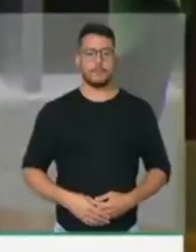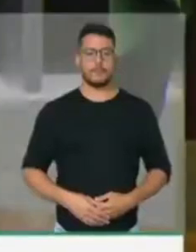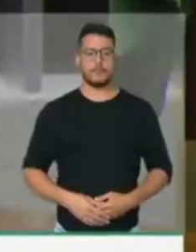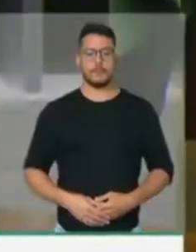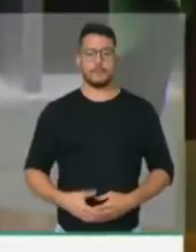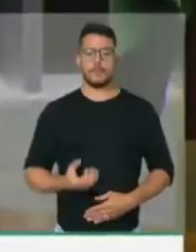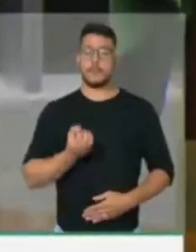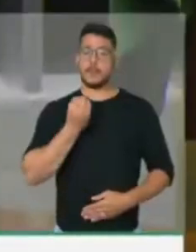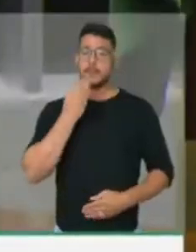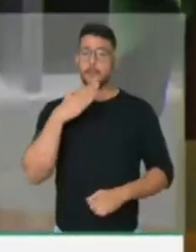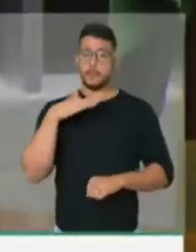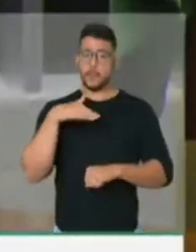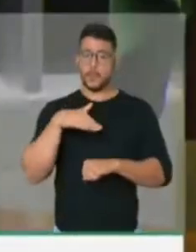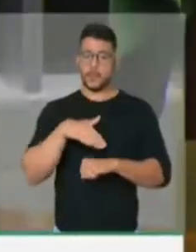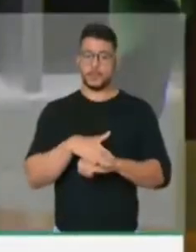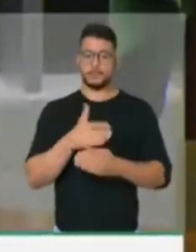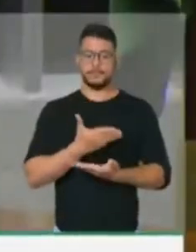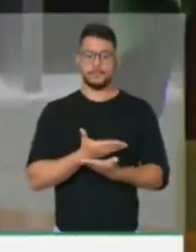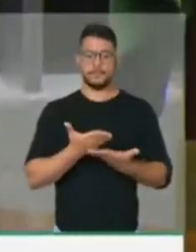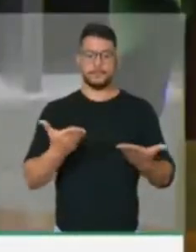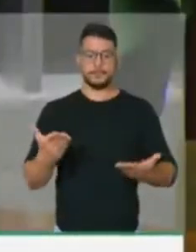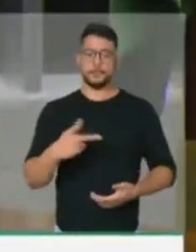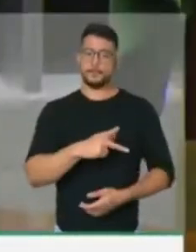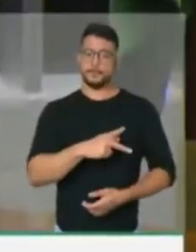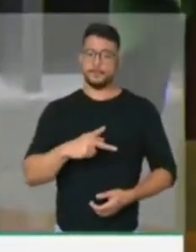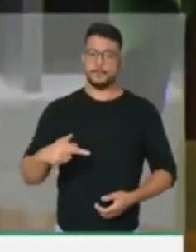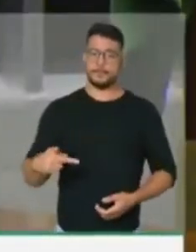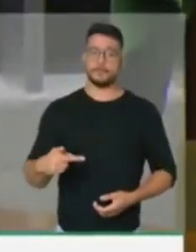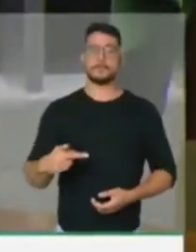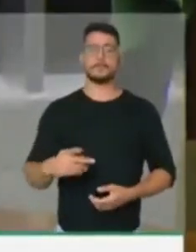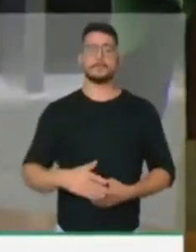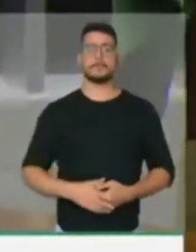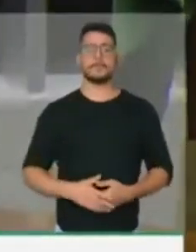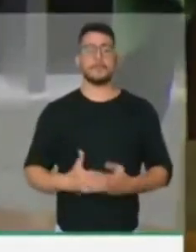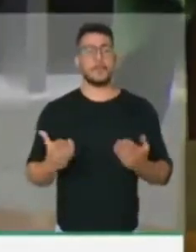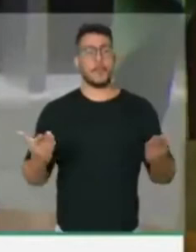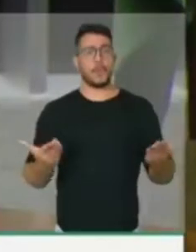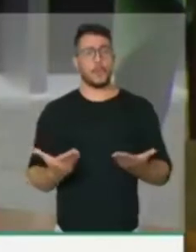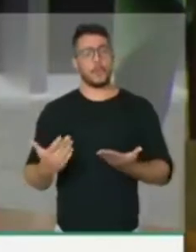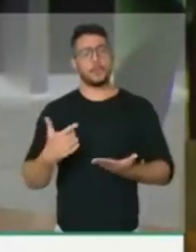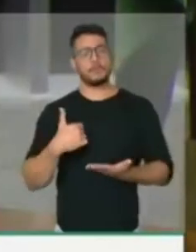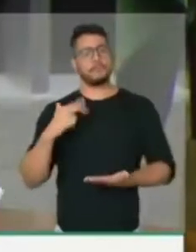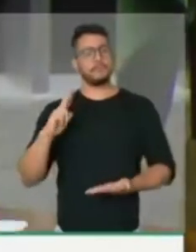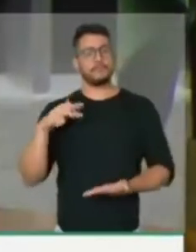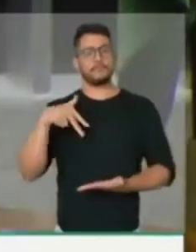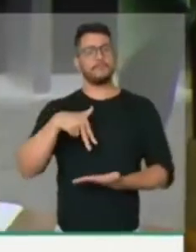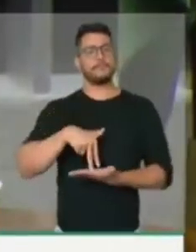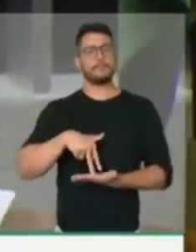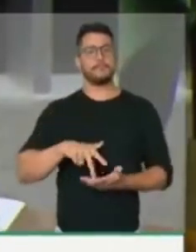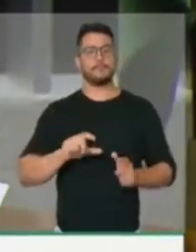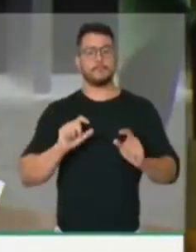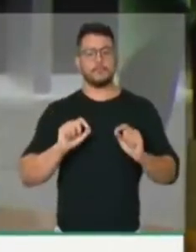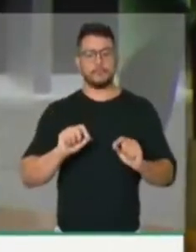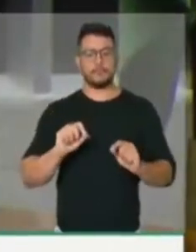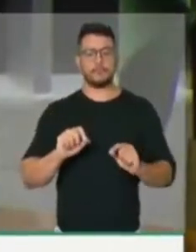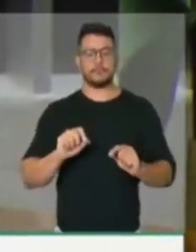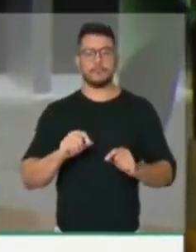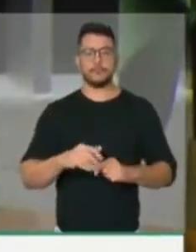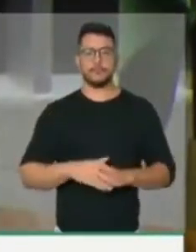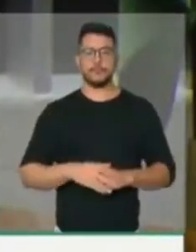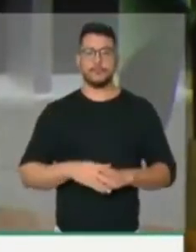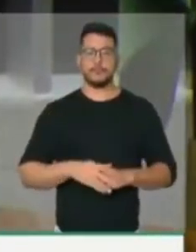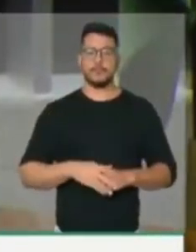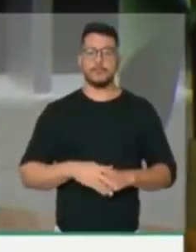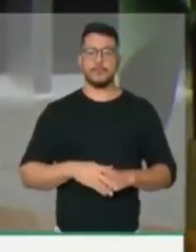Boa noite, senhor presidente, senhores deputados, senhoras deputadas. Eu venho aqui hoje dessa tribuna fazer um desafio ao